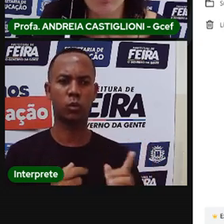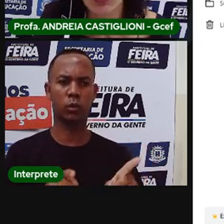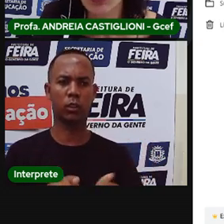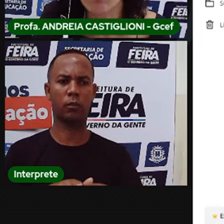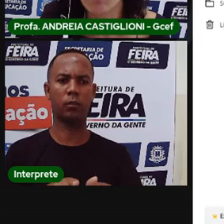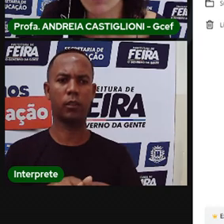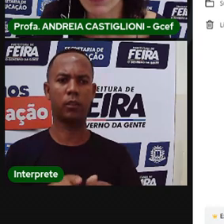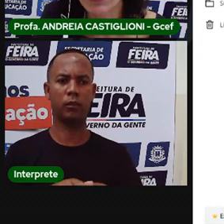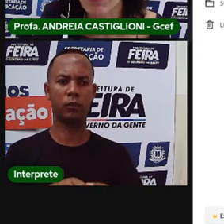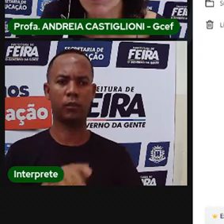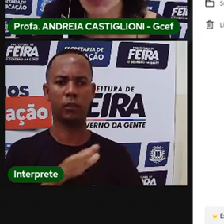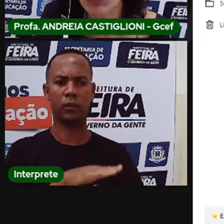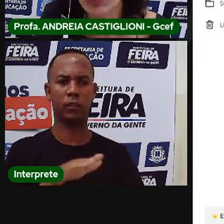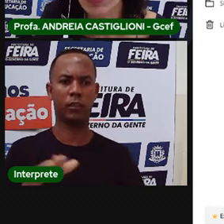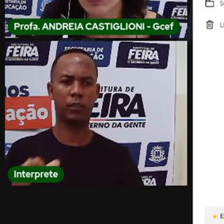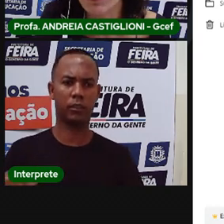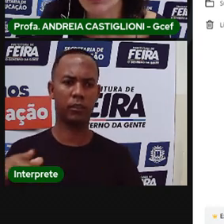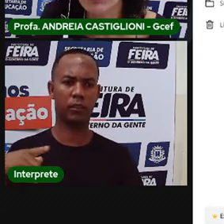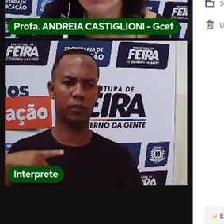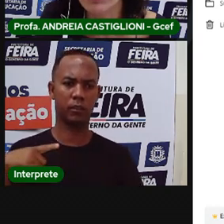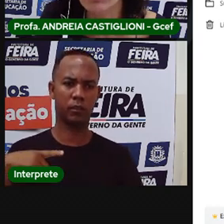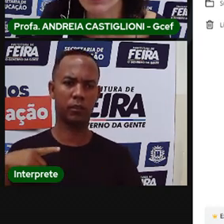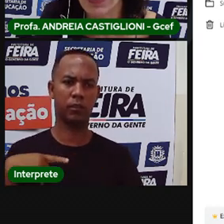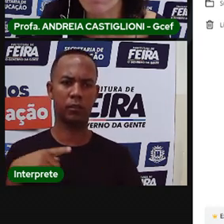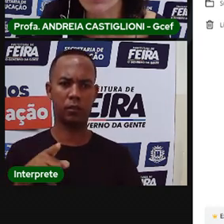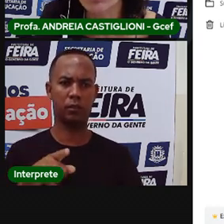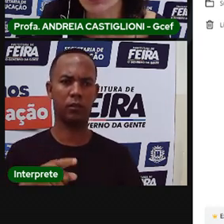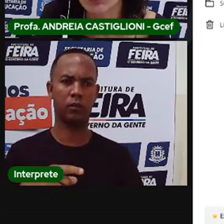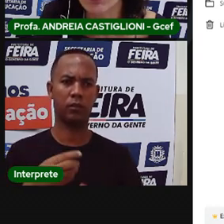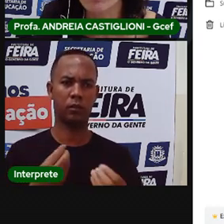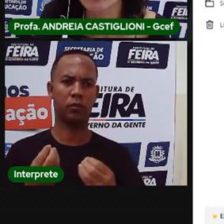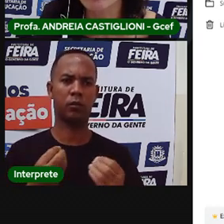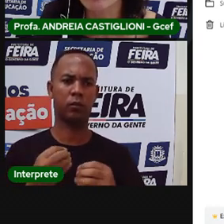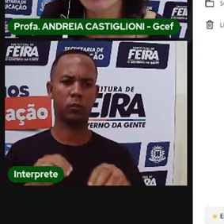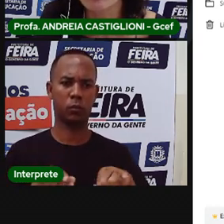vou ter um menininho, vou botar aqui uma menininha também utilizando tablet.